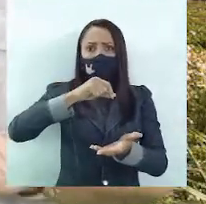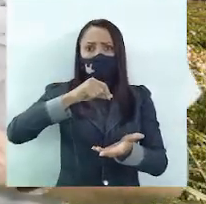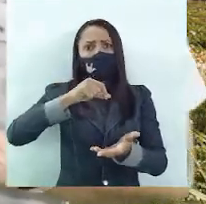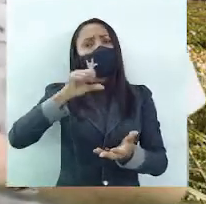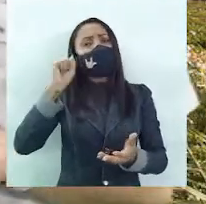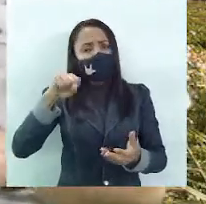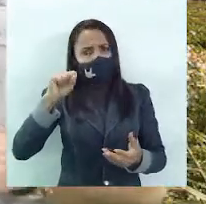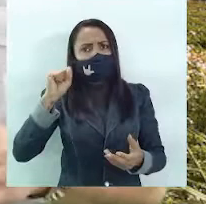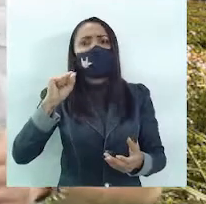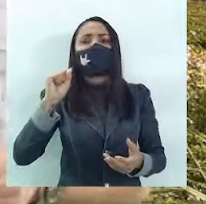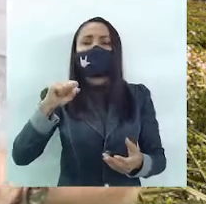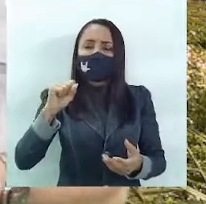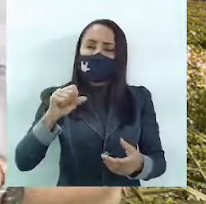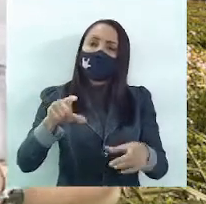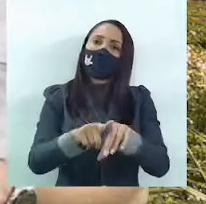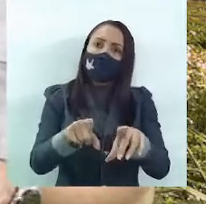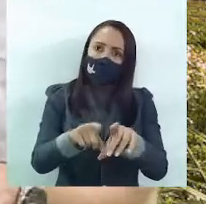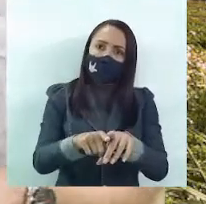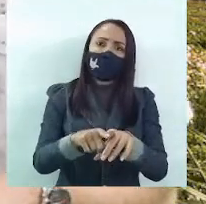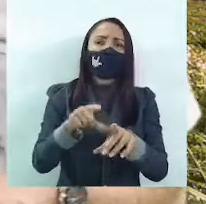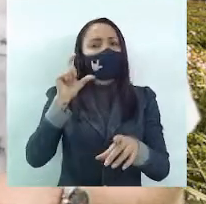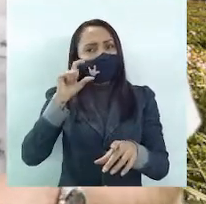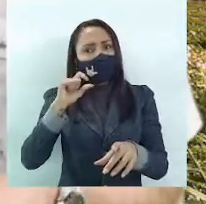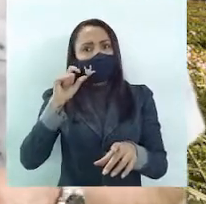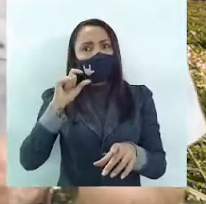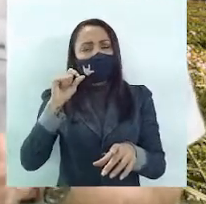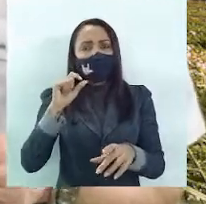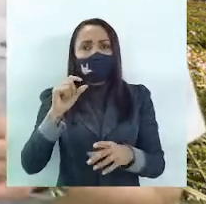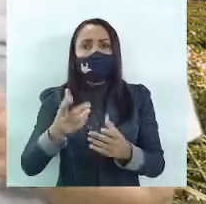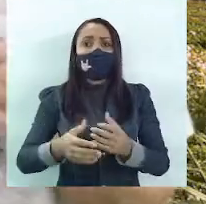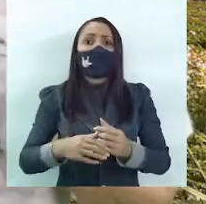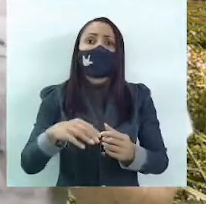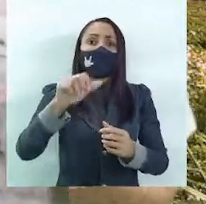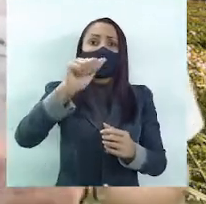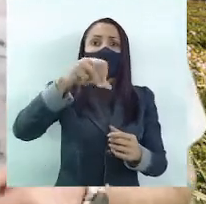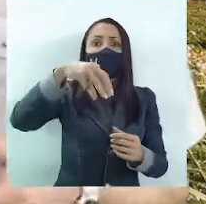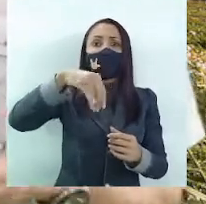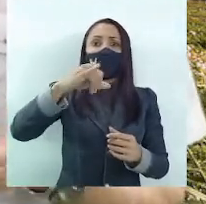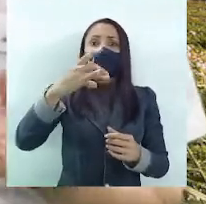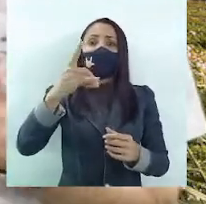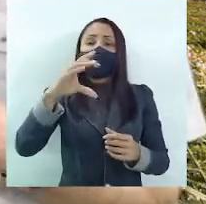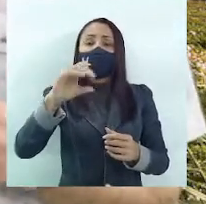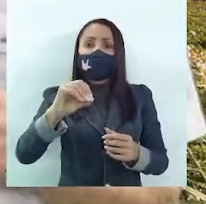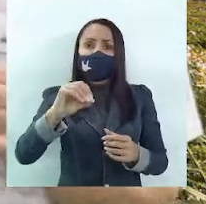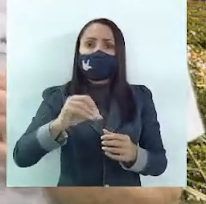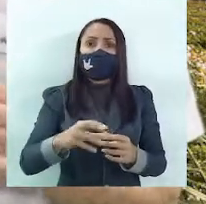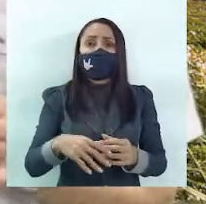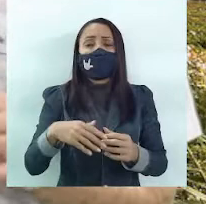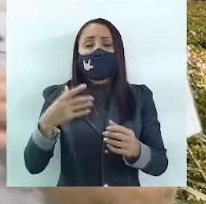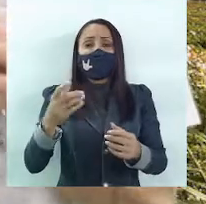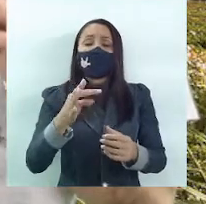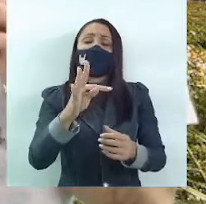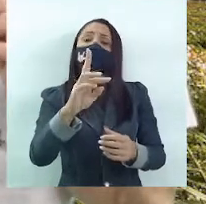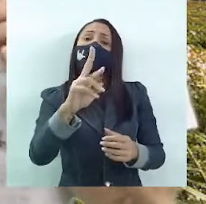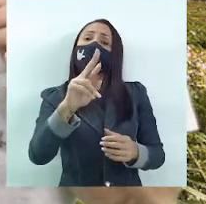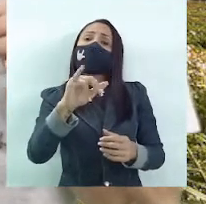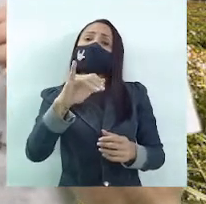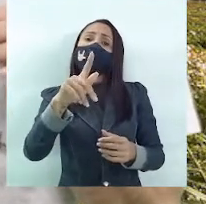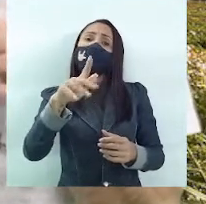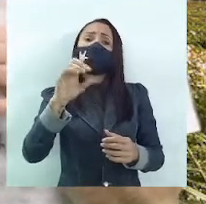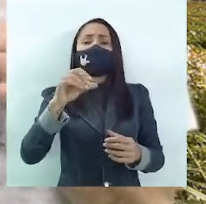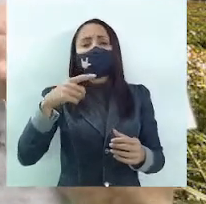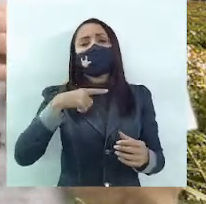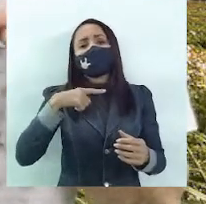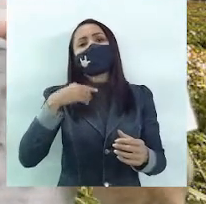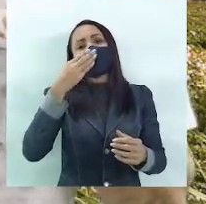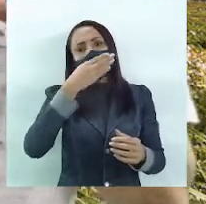Sim, porque os alimentos salgados também produzem cárie, como você mesmo falou, do amido, do trigo. Então, o trigo ele tem açúcares formados,